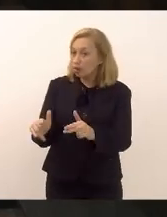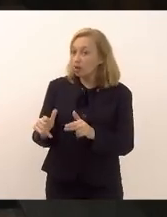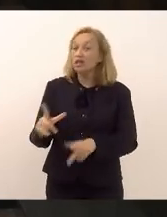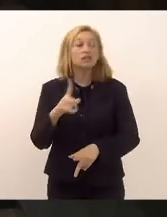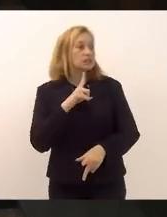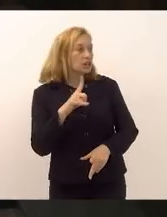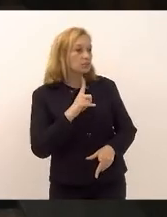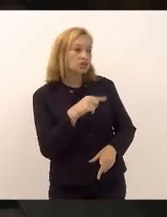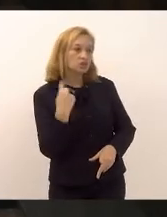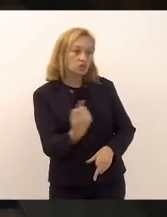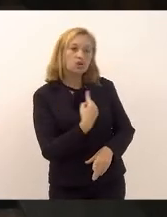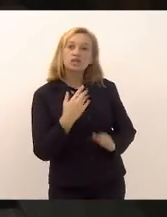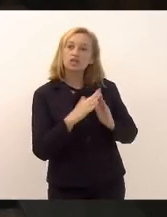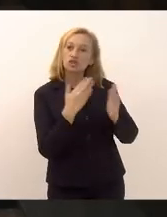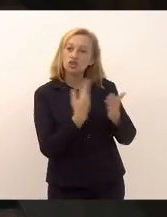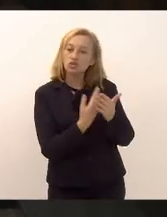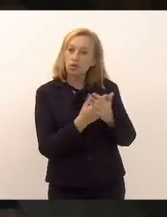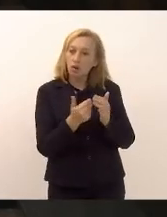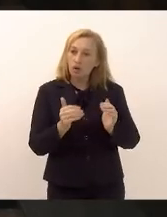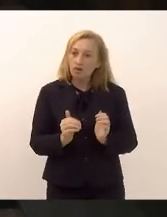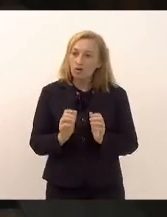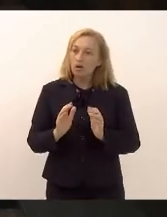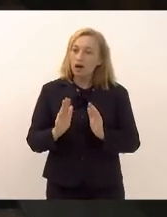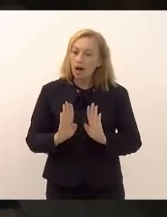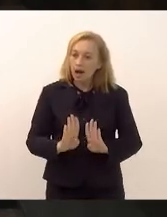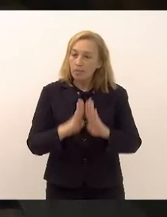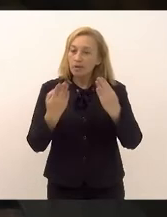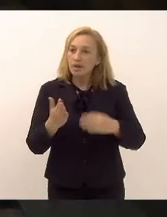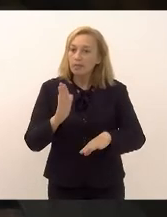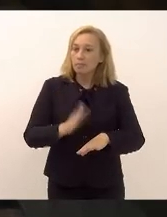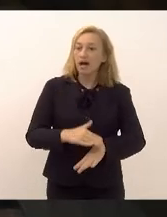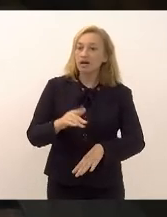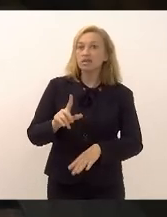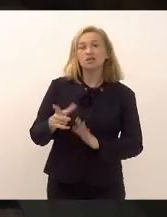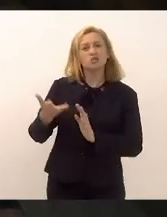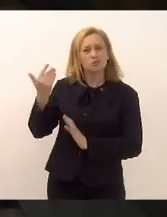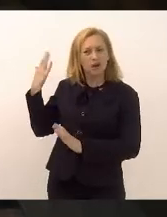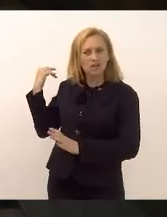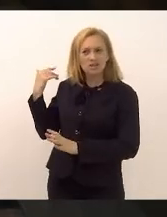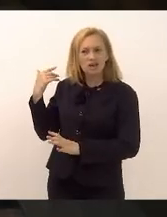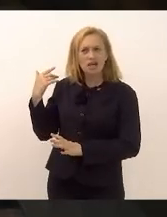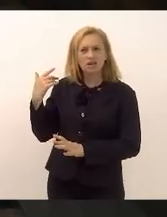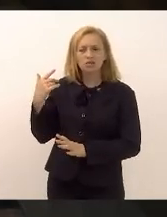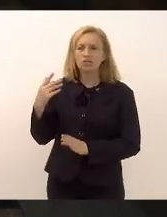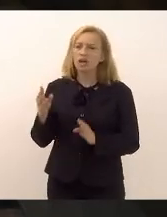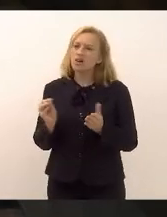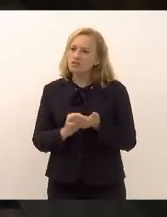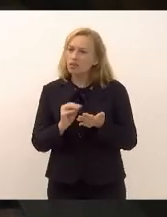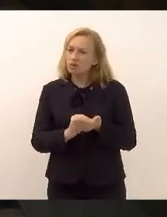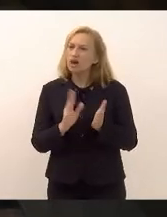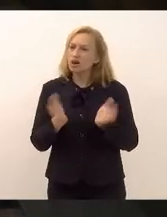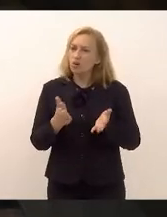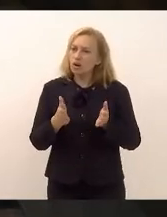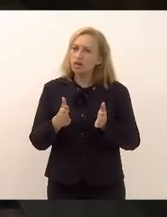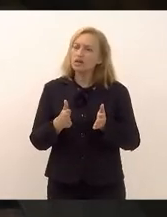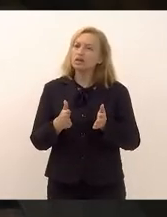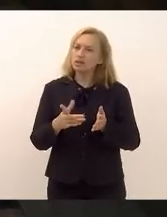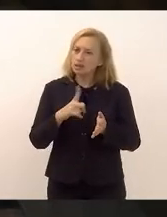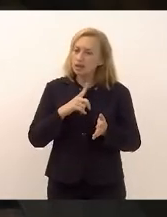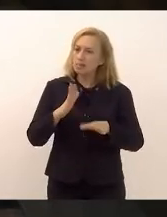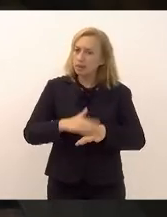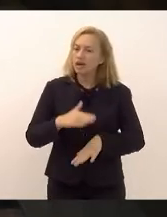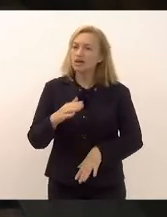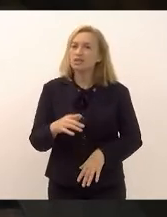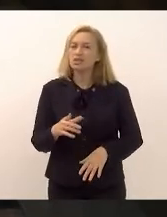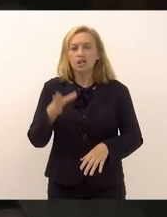nossas escolas, vamos abrir mais uma, na época estava em expansão, que agora já está funcionando, na zona oeste da cidade do Rio de Janeiro, e não